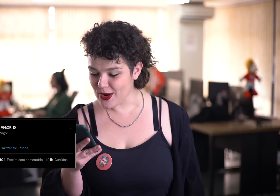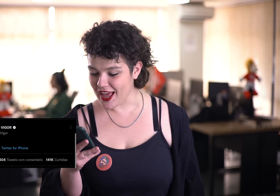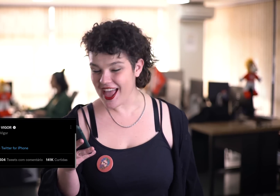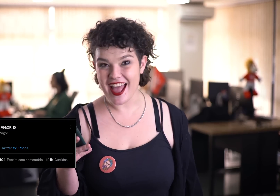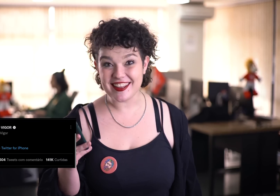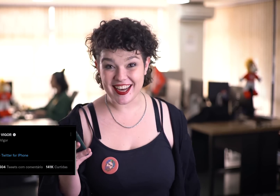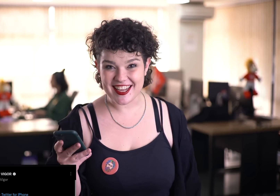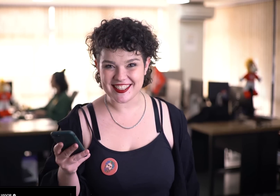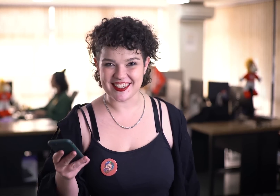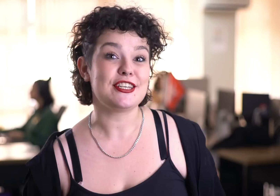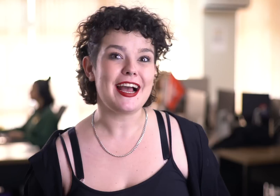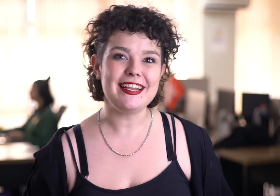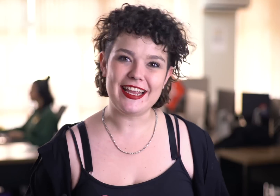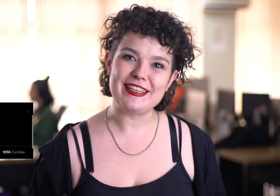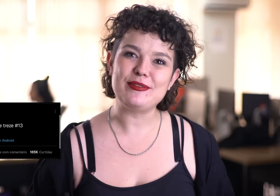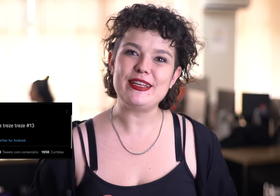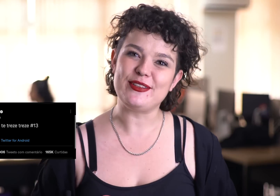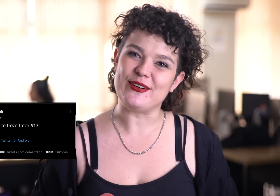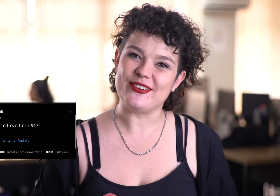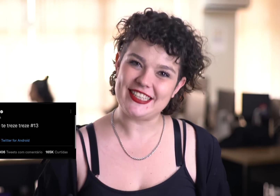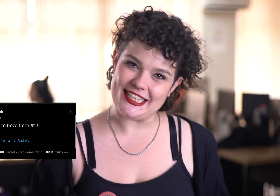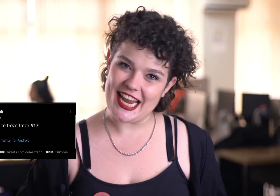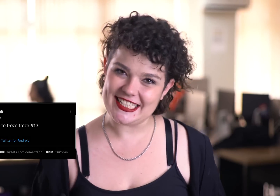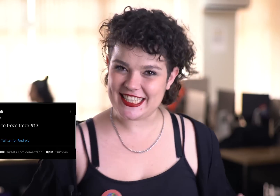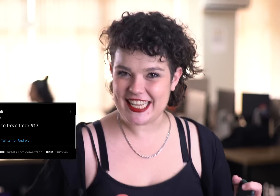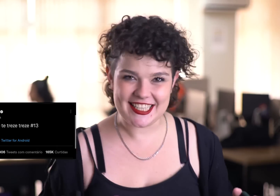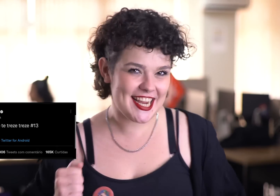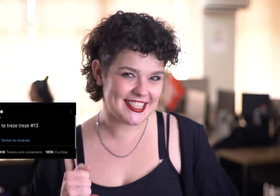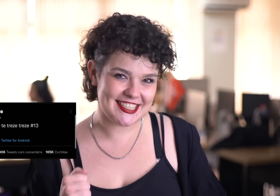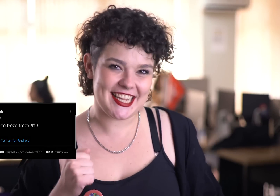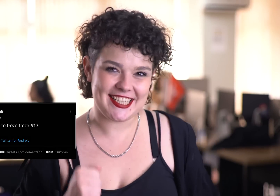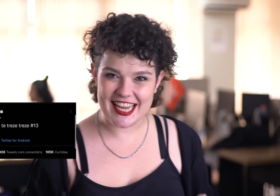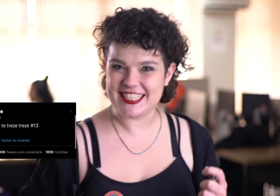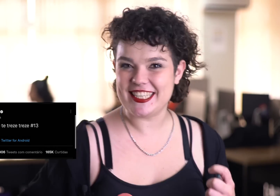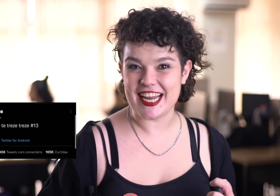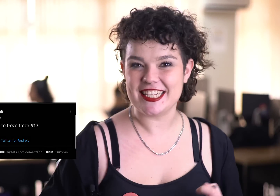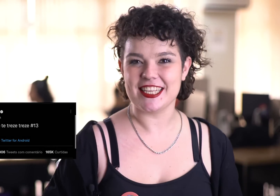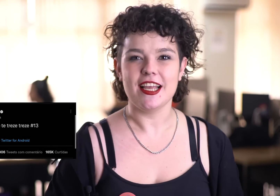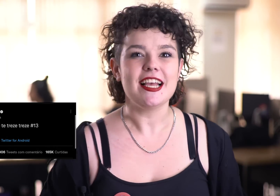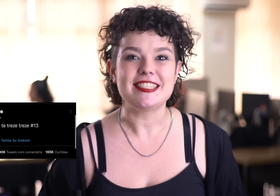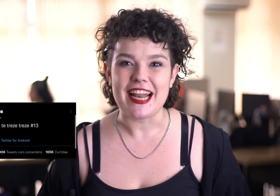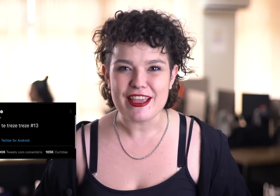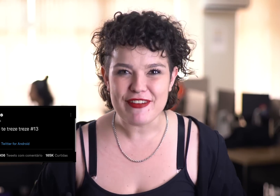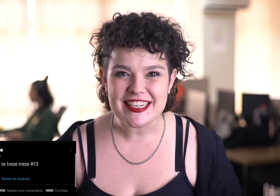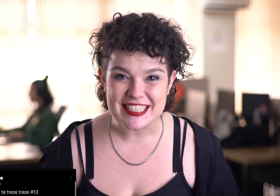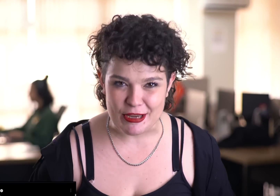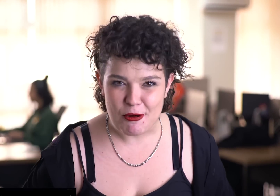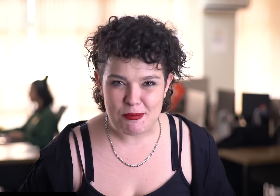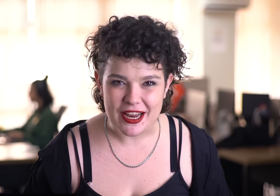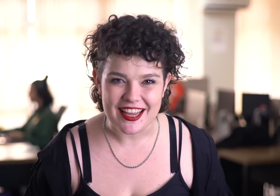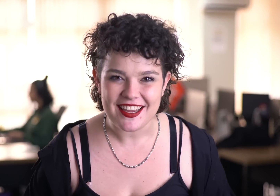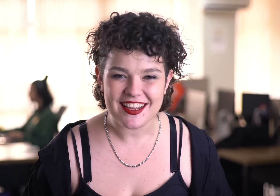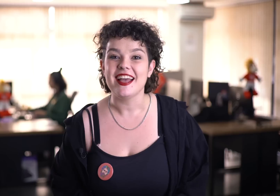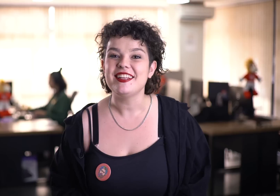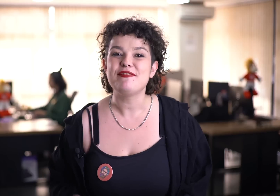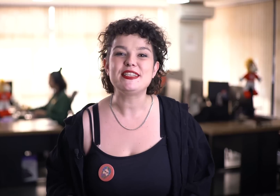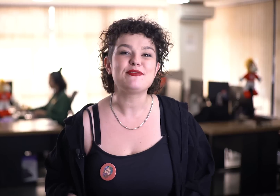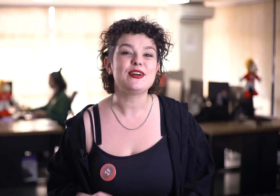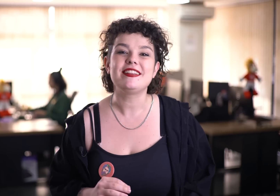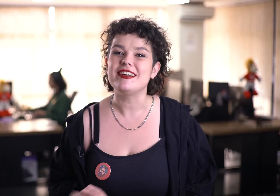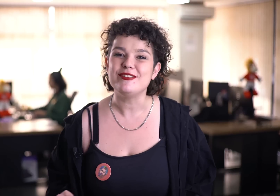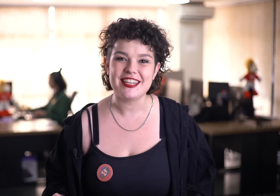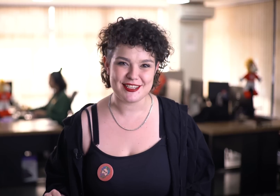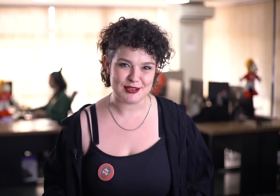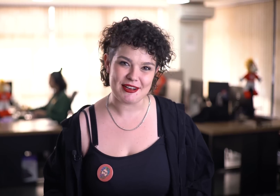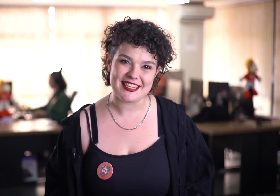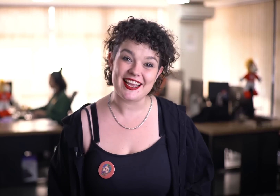é Lula, é 13. Já a Anitta tuitou: 13, T13, T13, 13. Será que vem single por aí? A entrevista